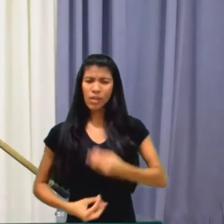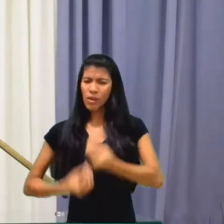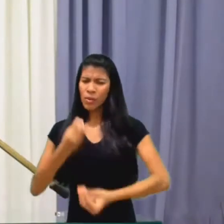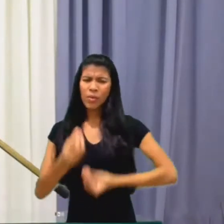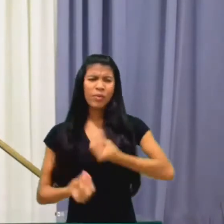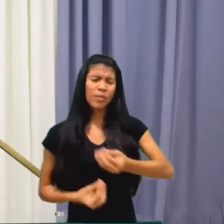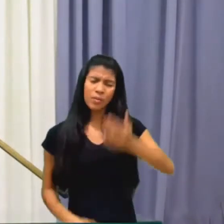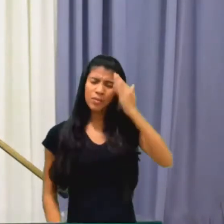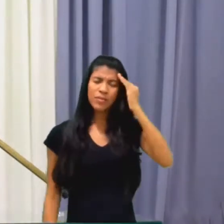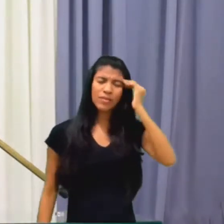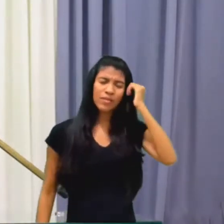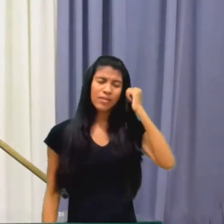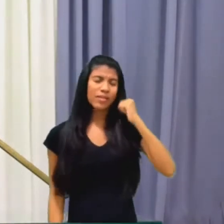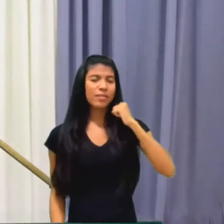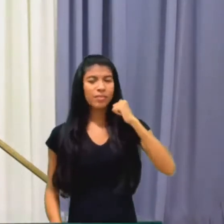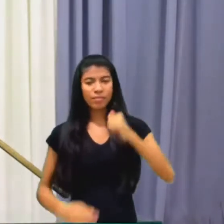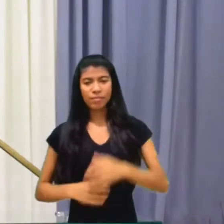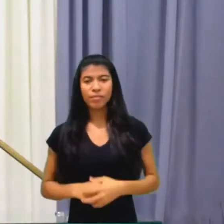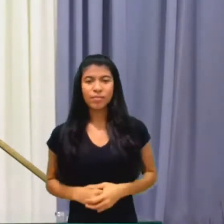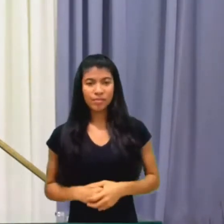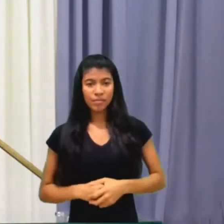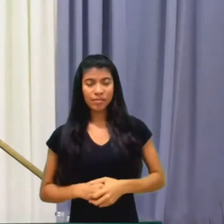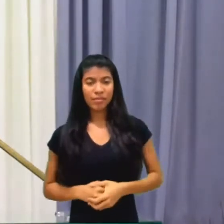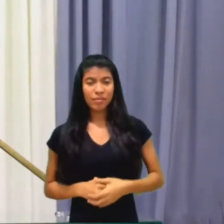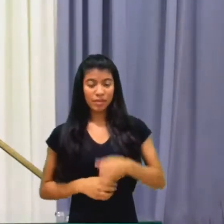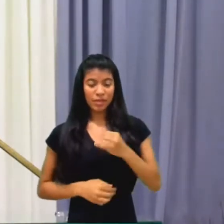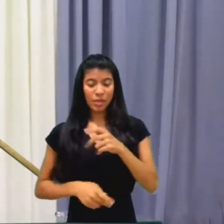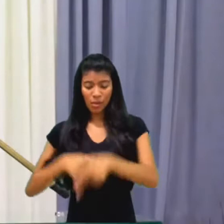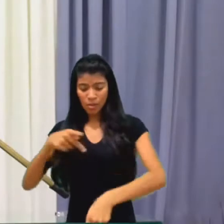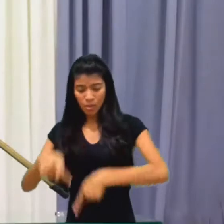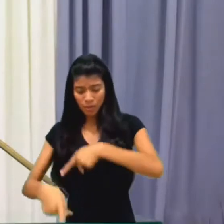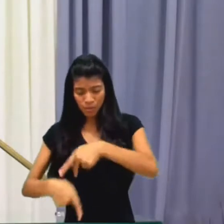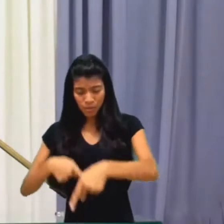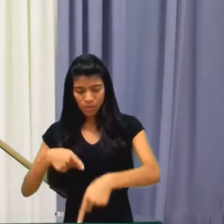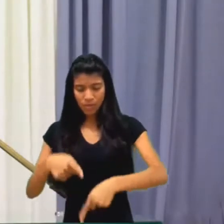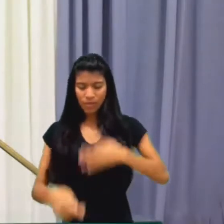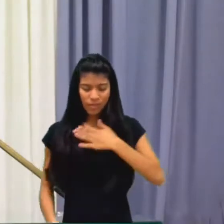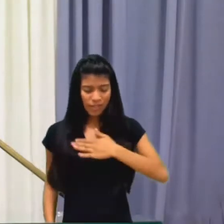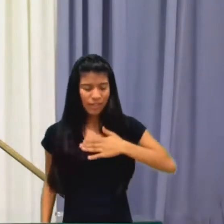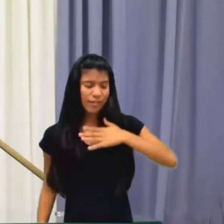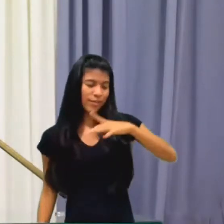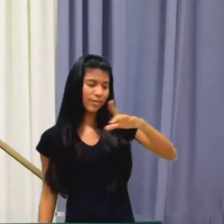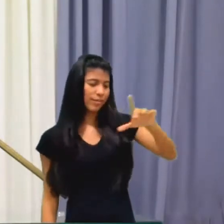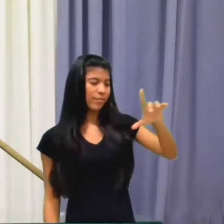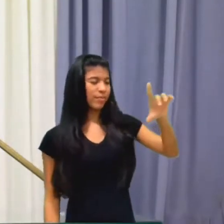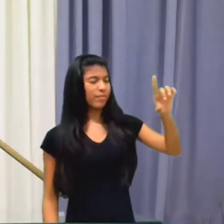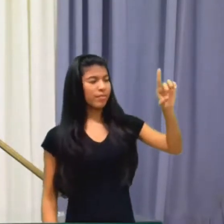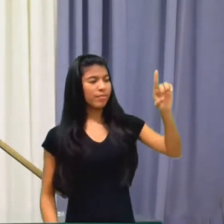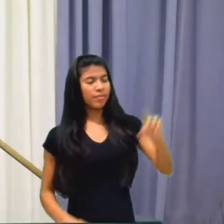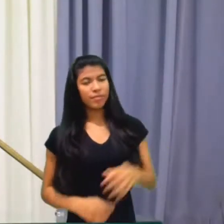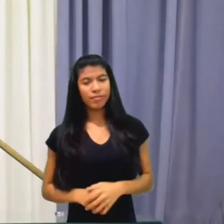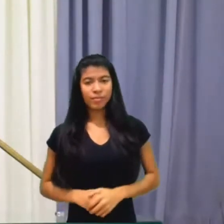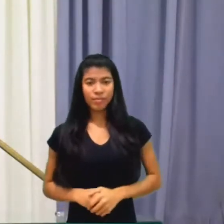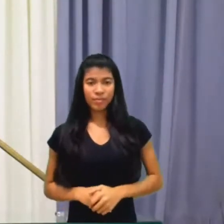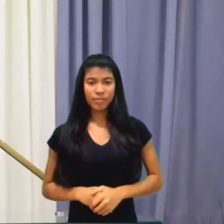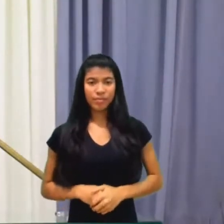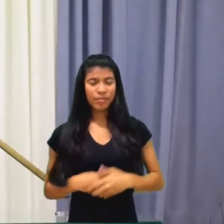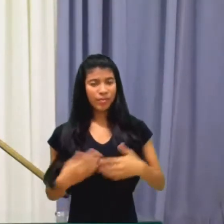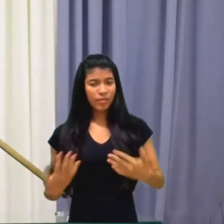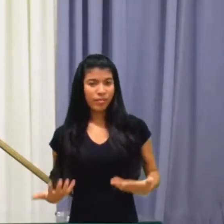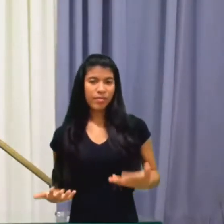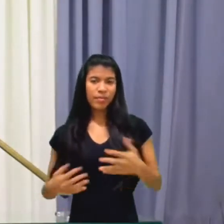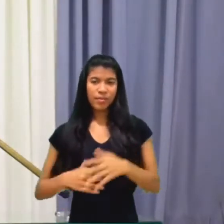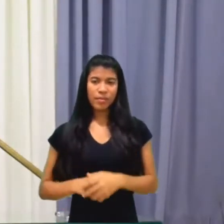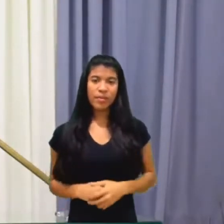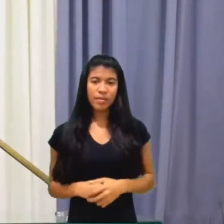achado graça aos teus olhos, eu e o teu povo? Acaso não é por andares tu conosco, de